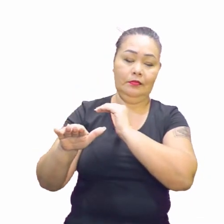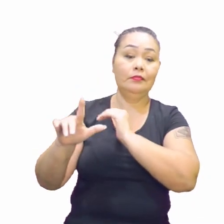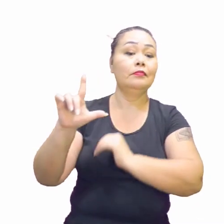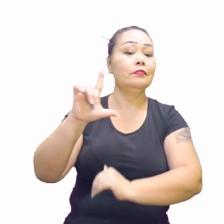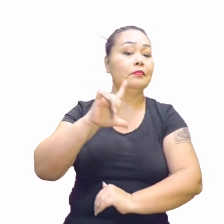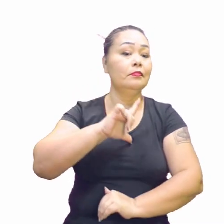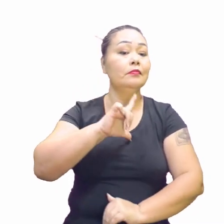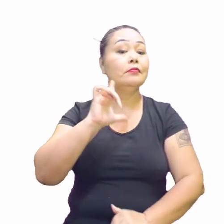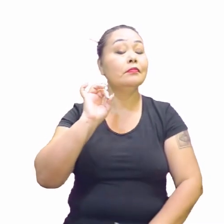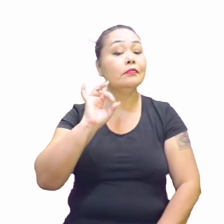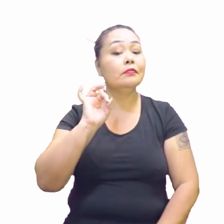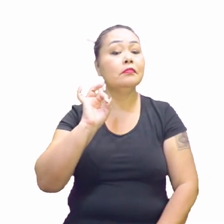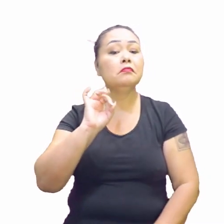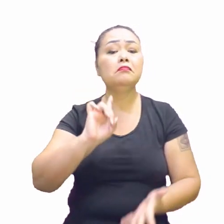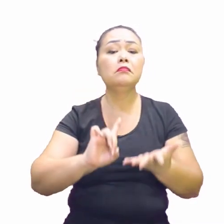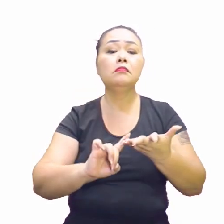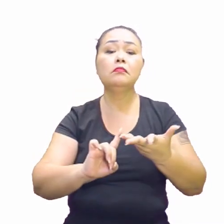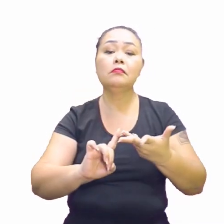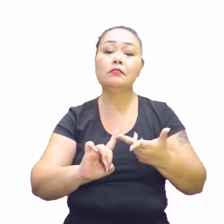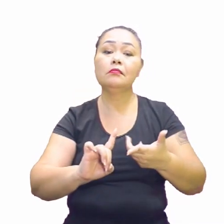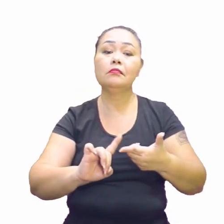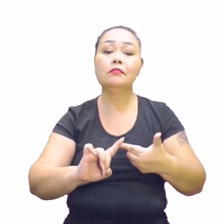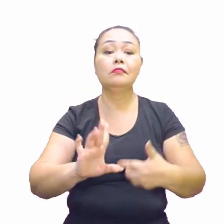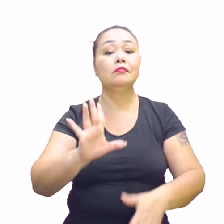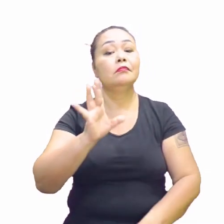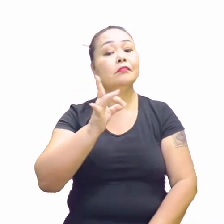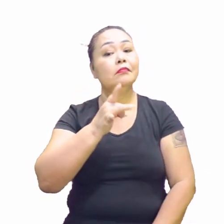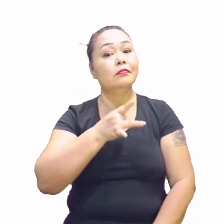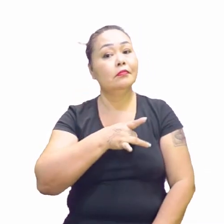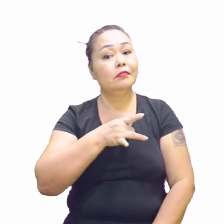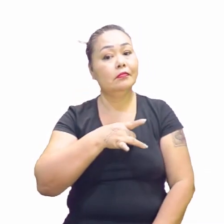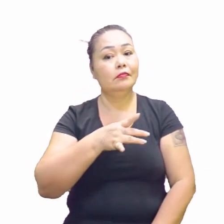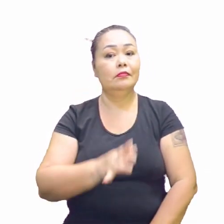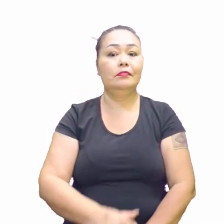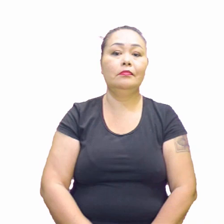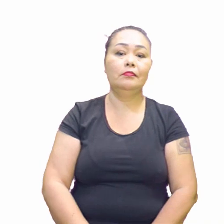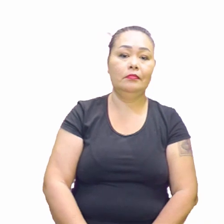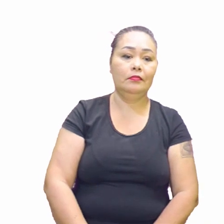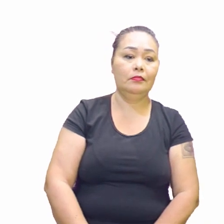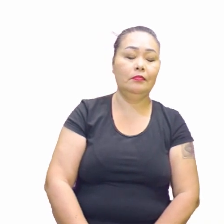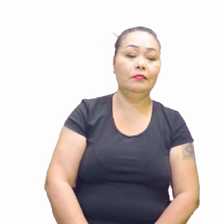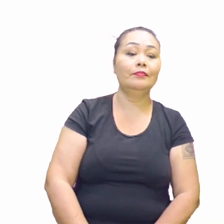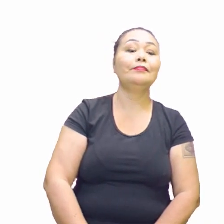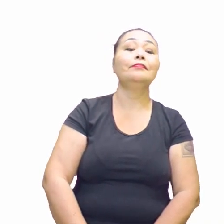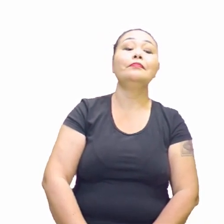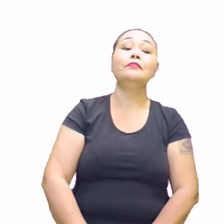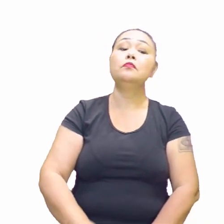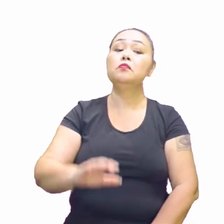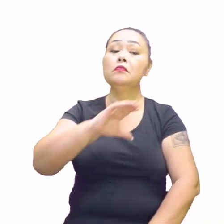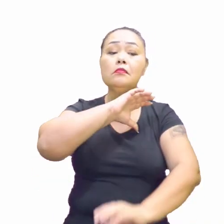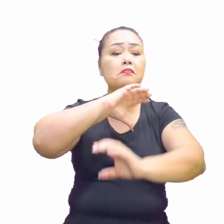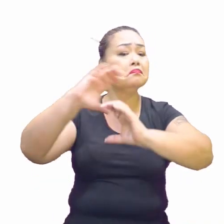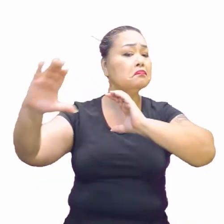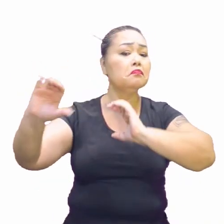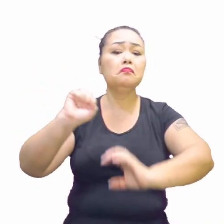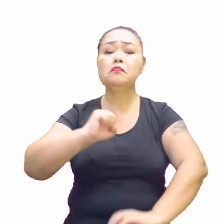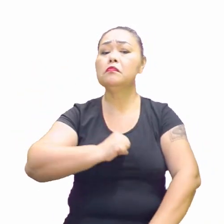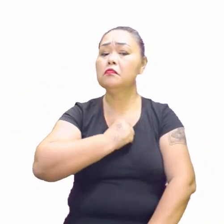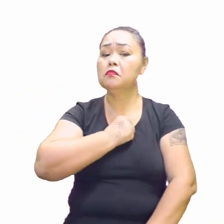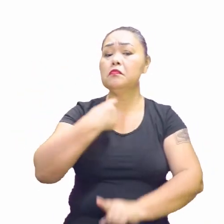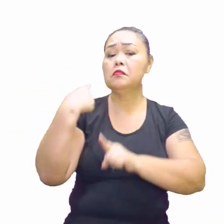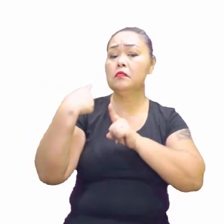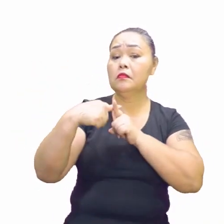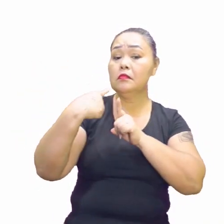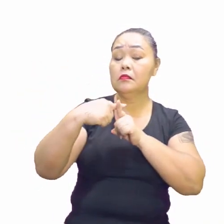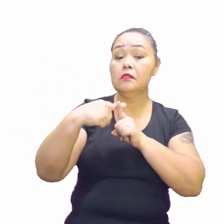guardados. Existiam apenas diversas formas de medo. Letra C. Não cantaremos o